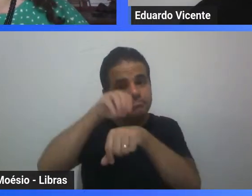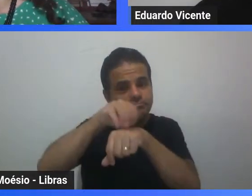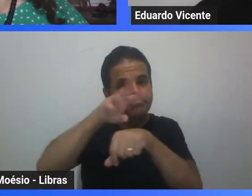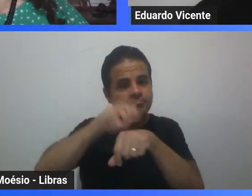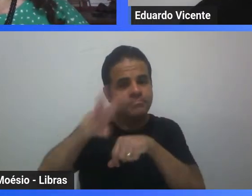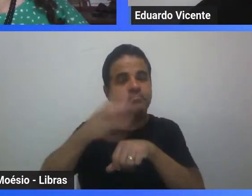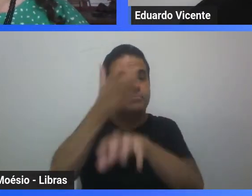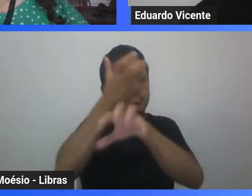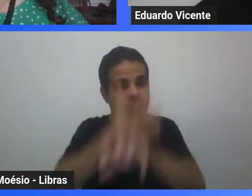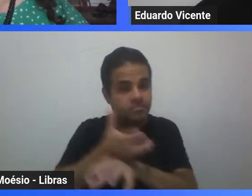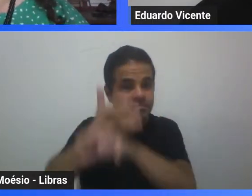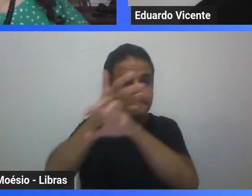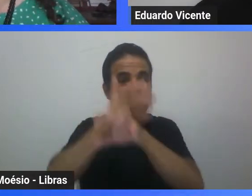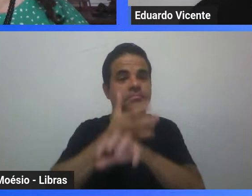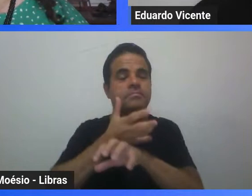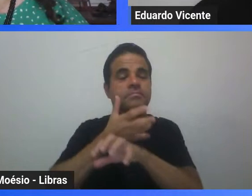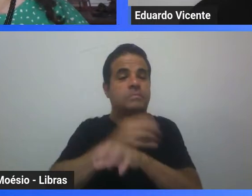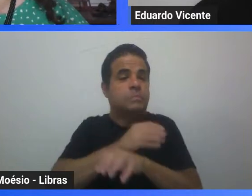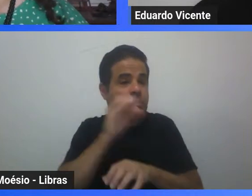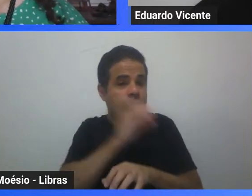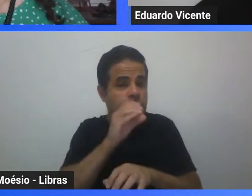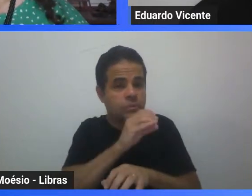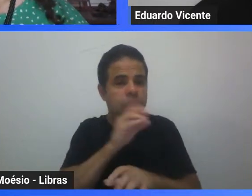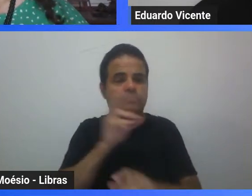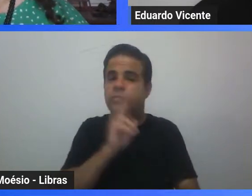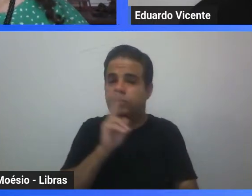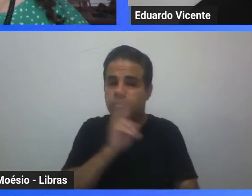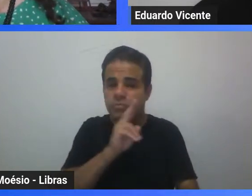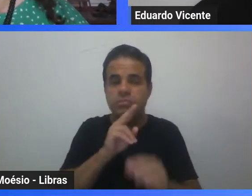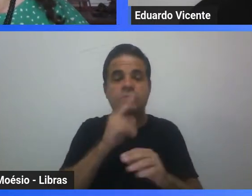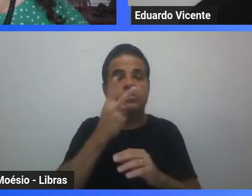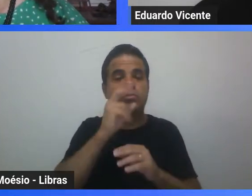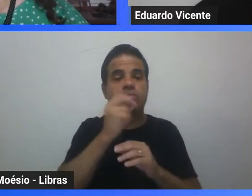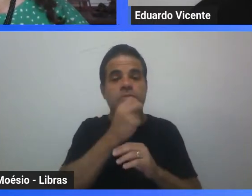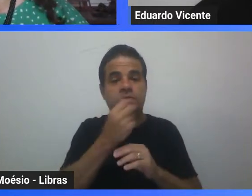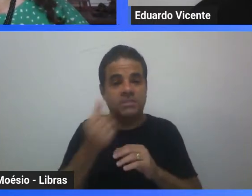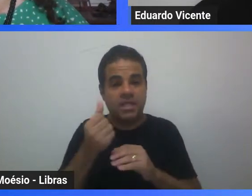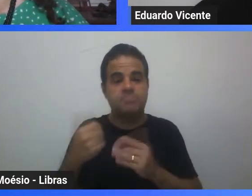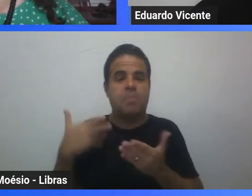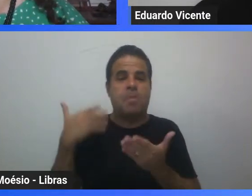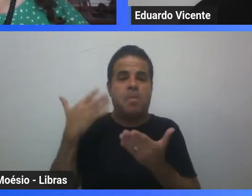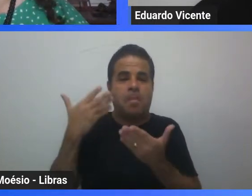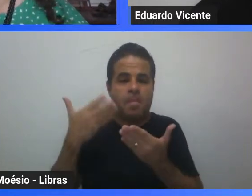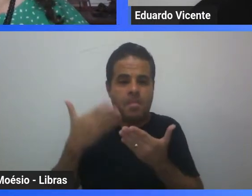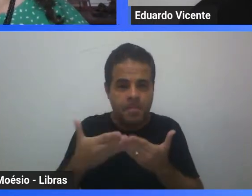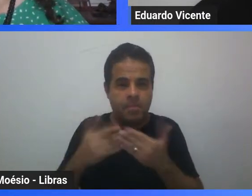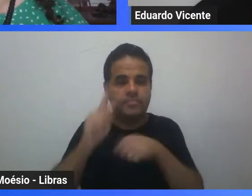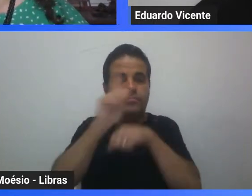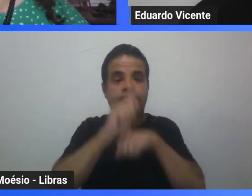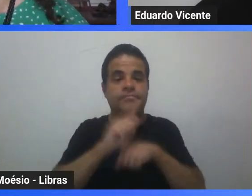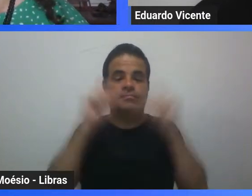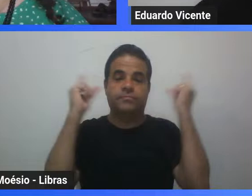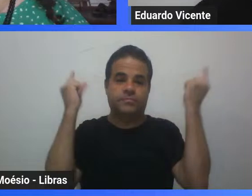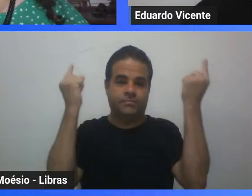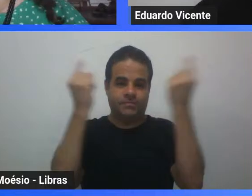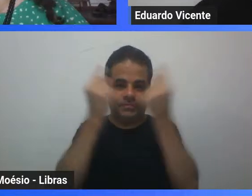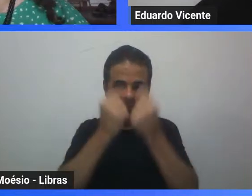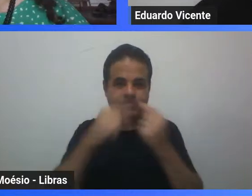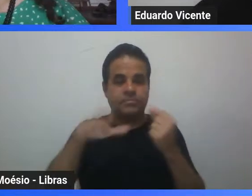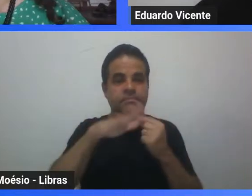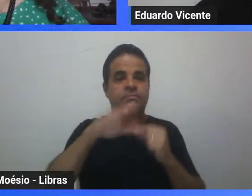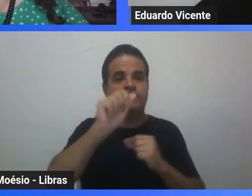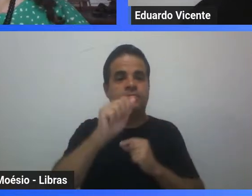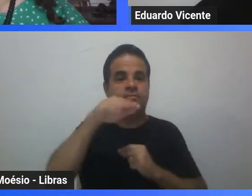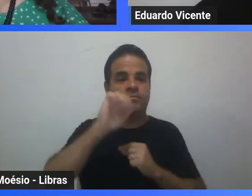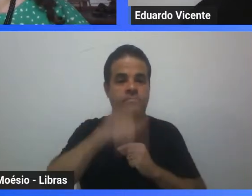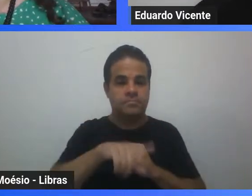disciplinas de urgência e emergência desde 2006, e também é gestor em enfermagem na Rede Amil e instrutor